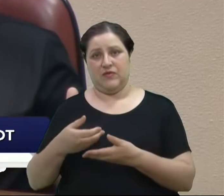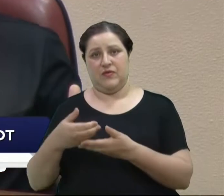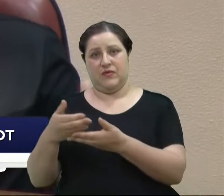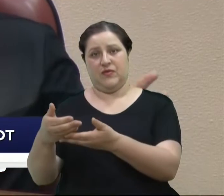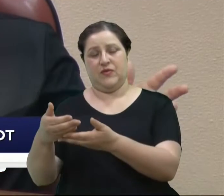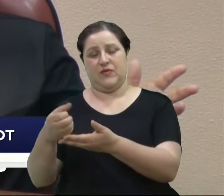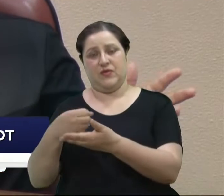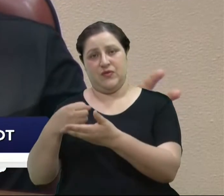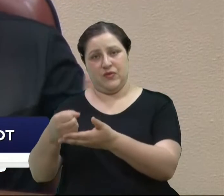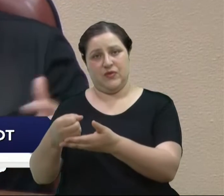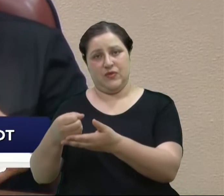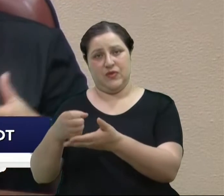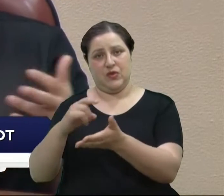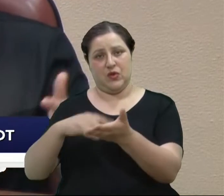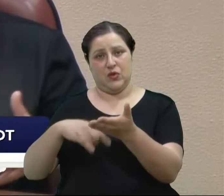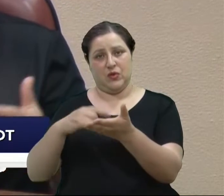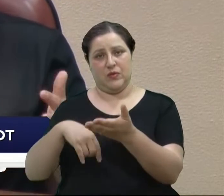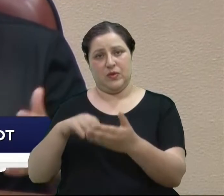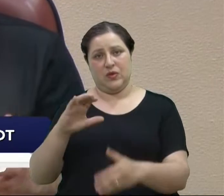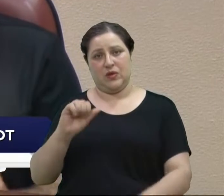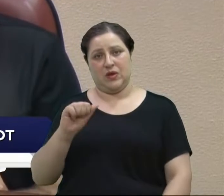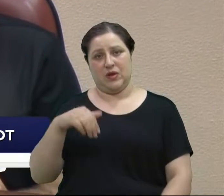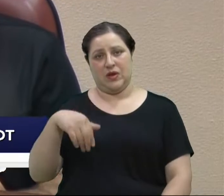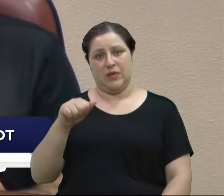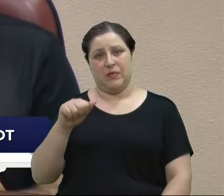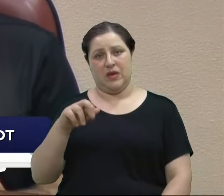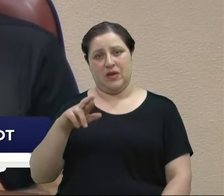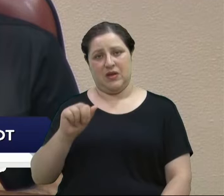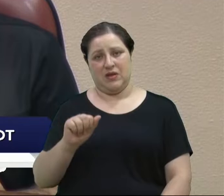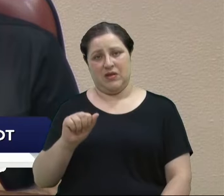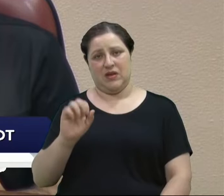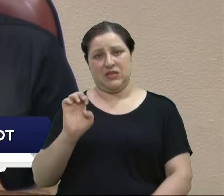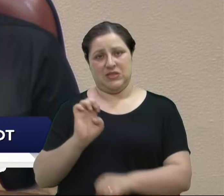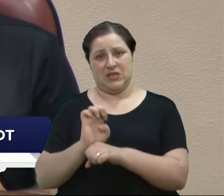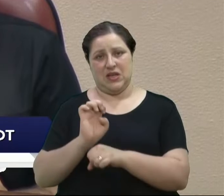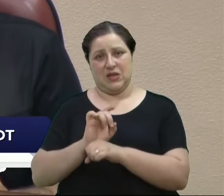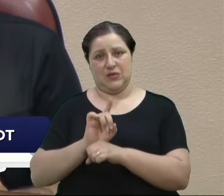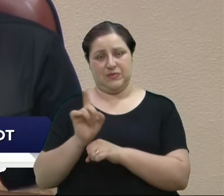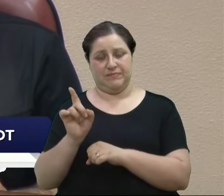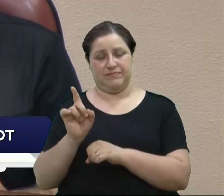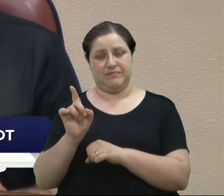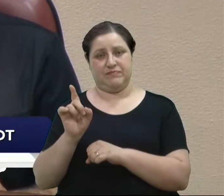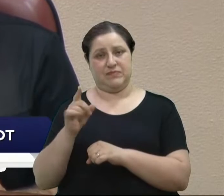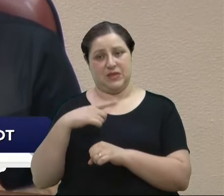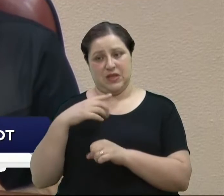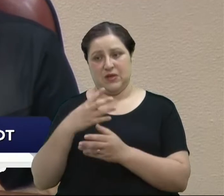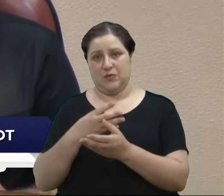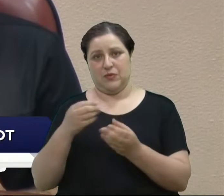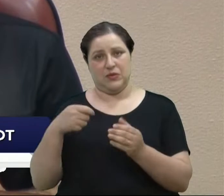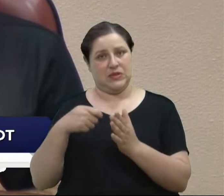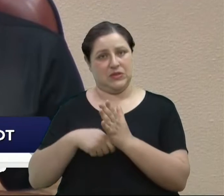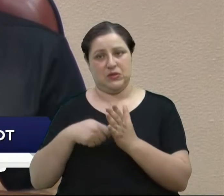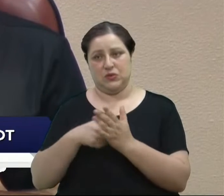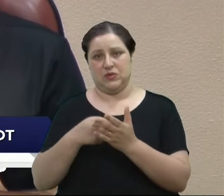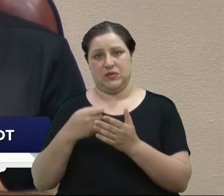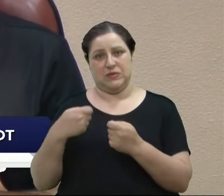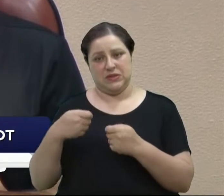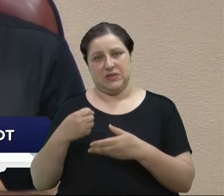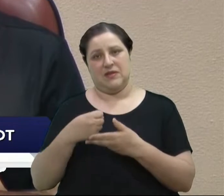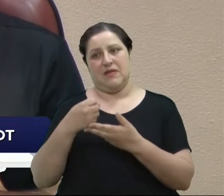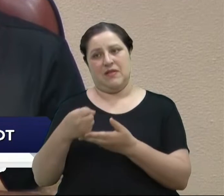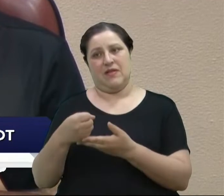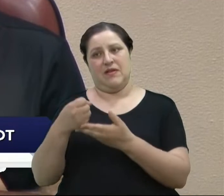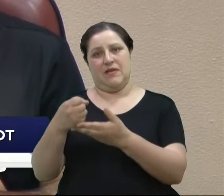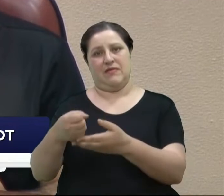Não? Ainda tem um longo passo ainda a gente, então, a percorrer. Se a gente puder fazer essa peregrinação com